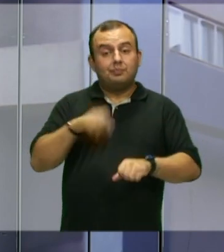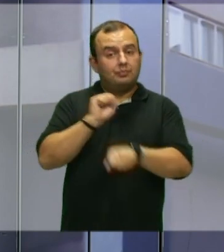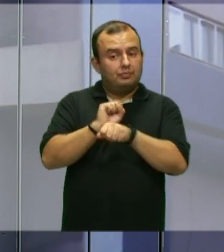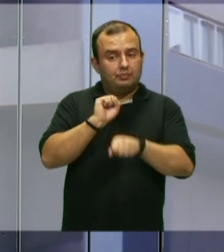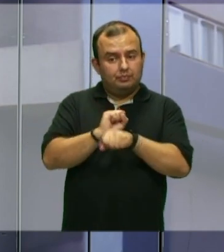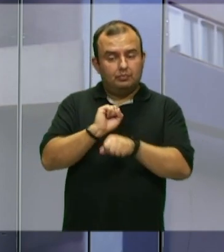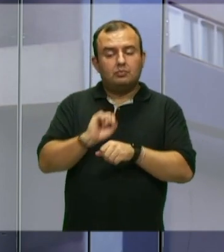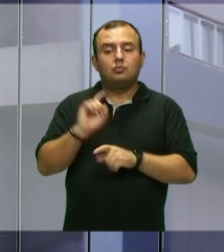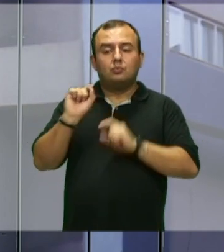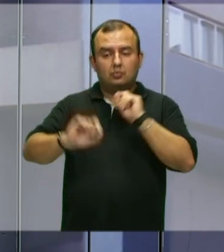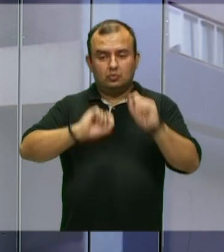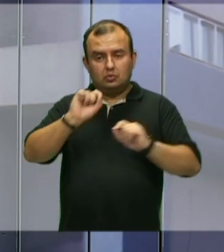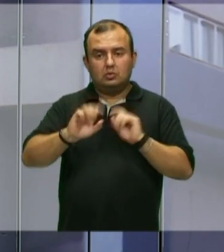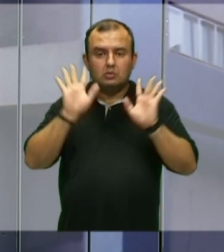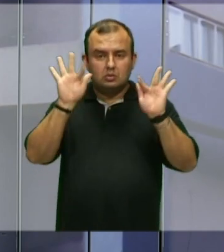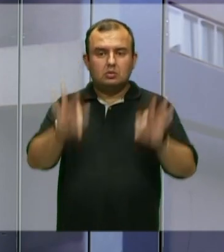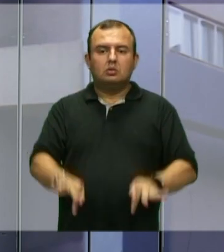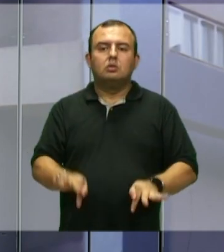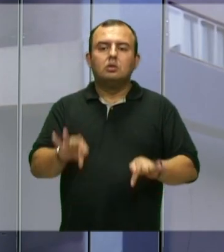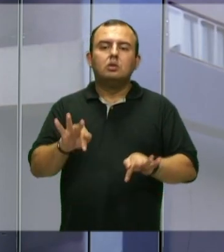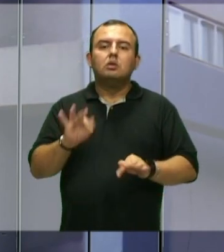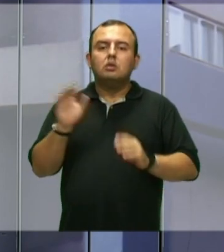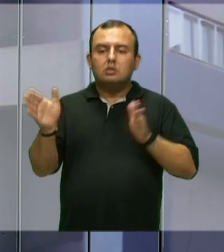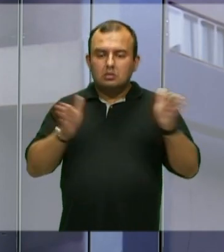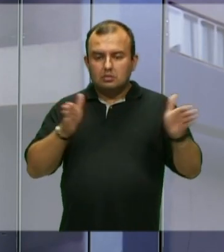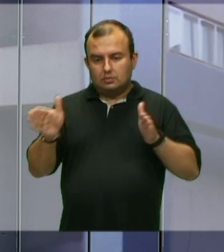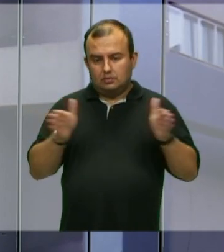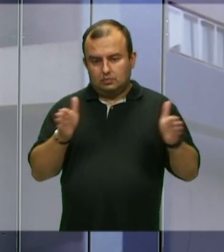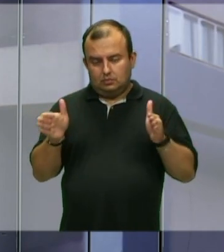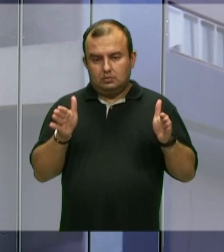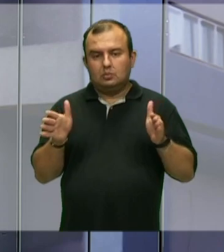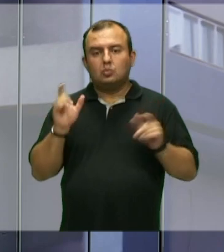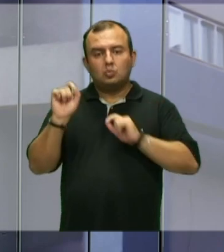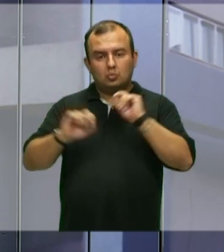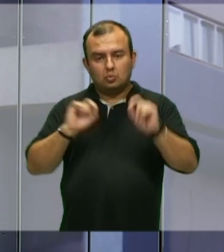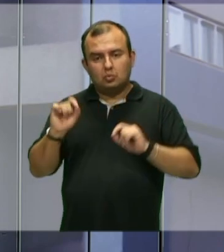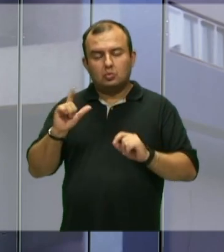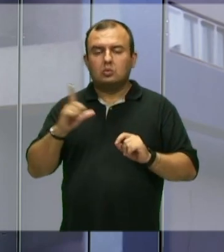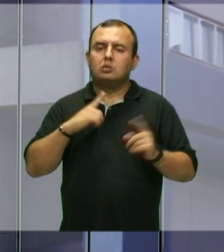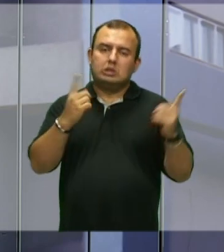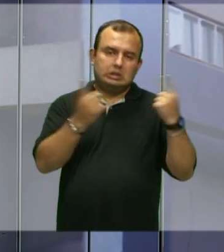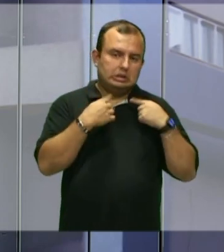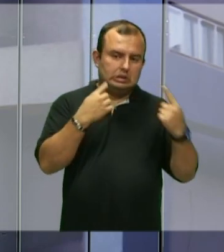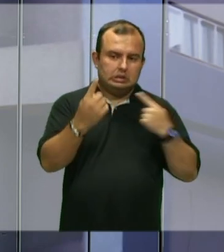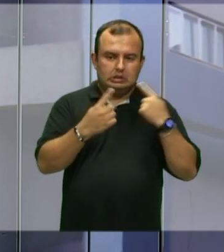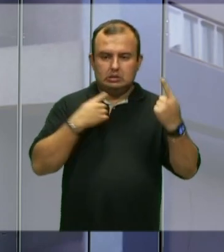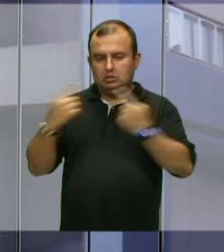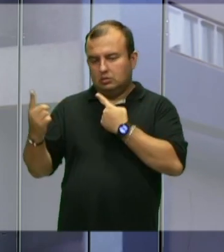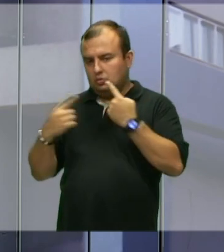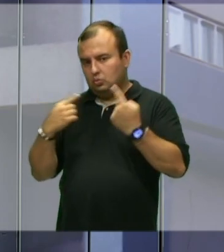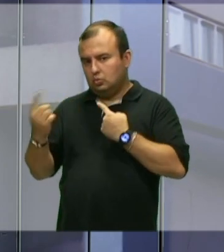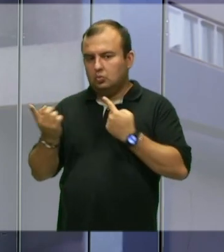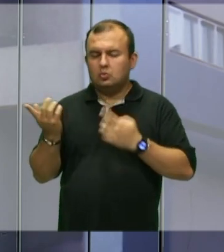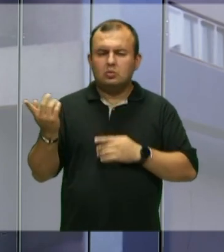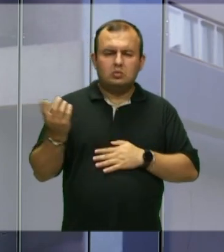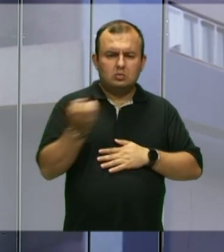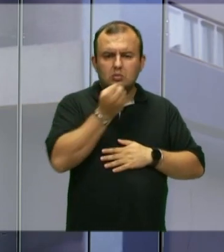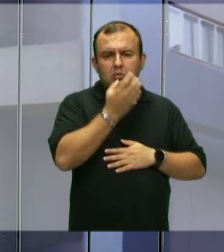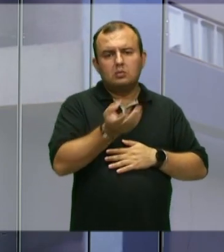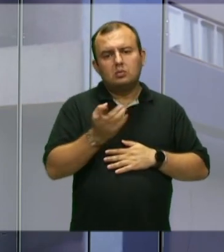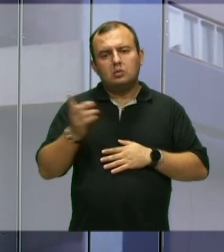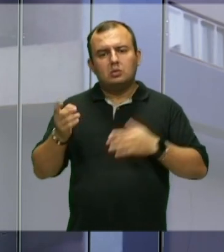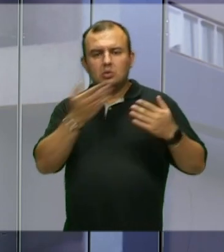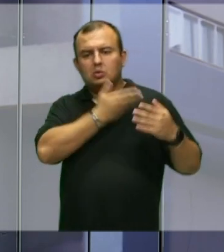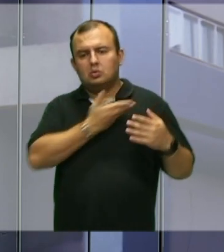que nesse final agora desse período a gente tenha um bom diálogo, nós parlamentares dessa casa, tanto da